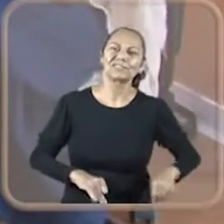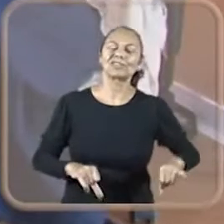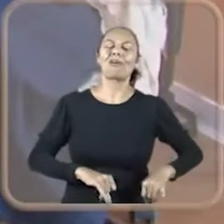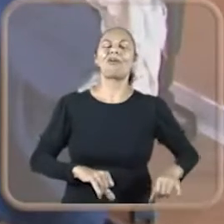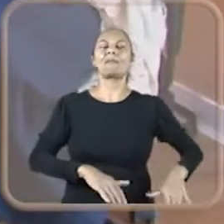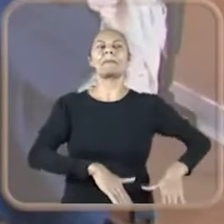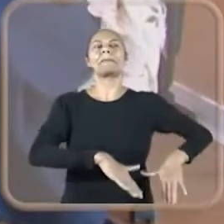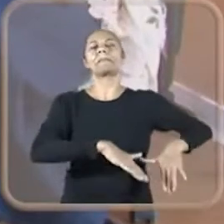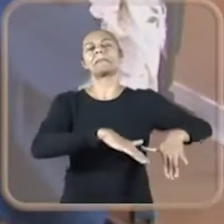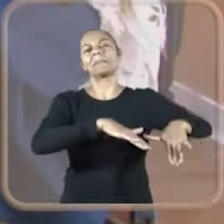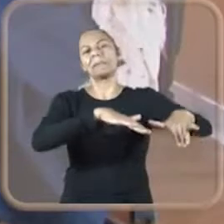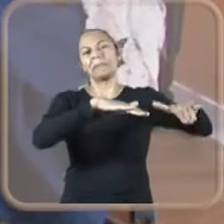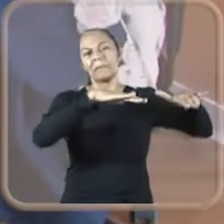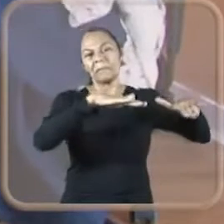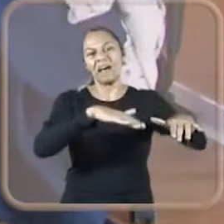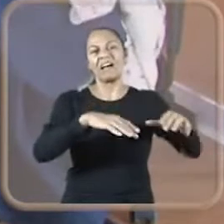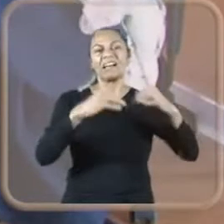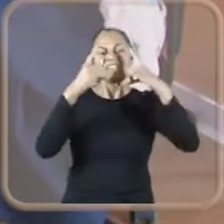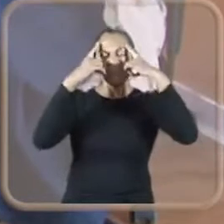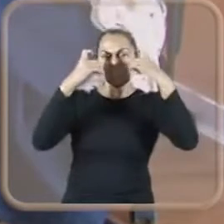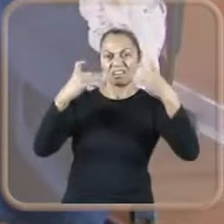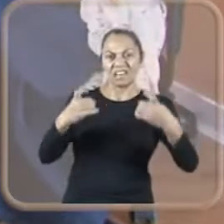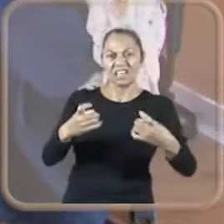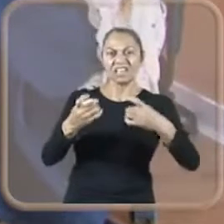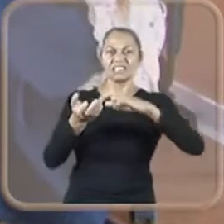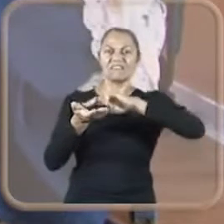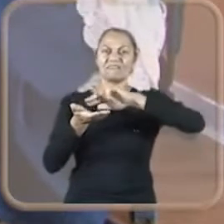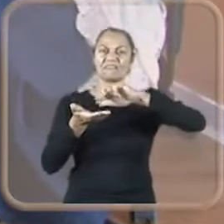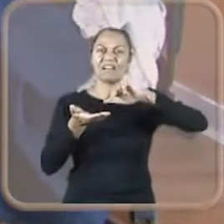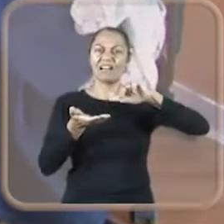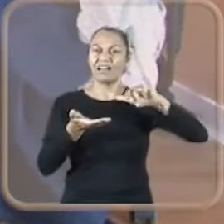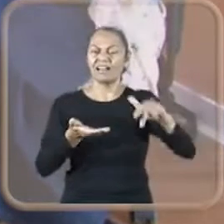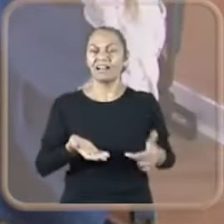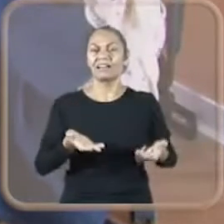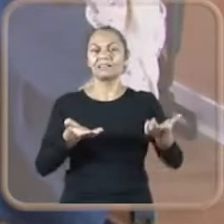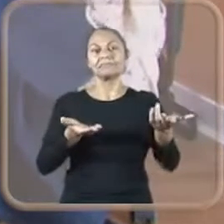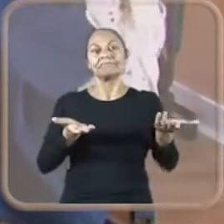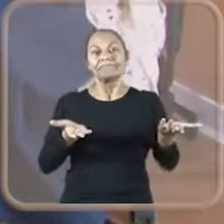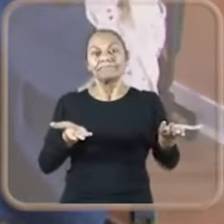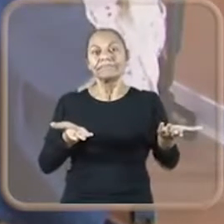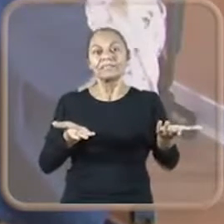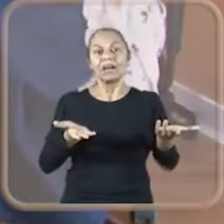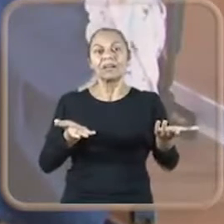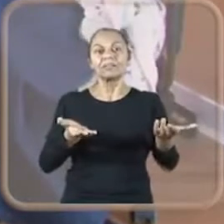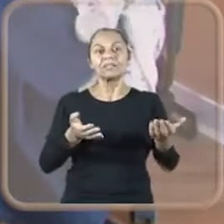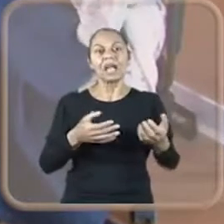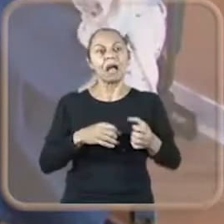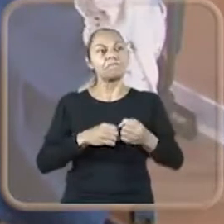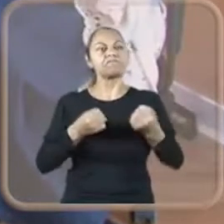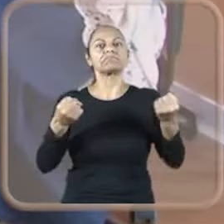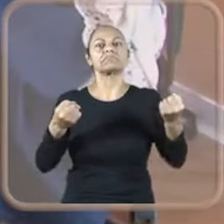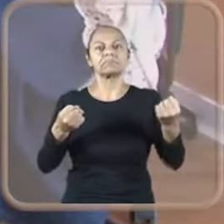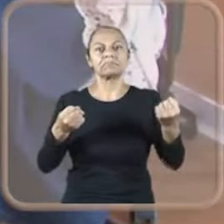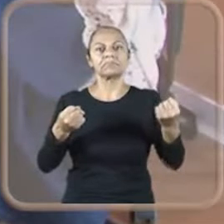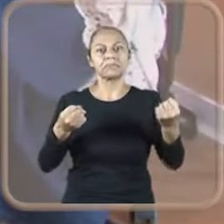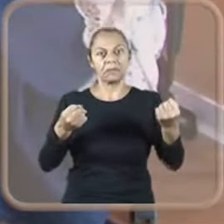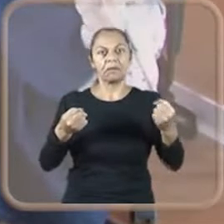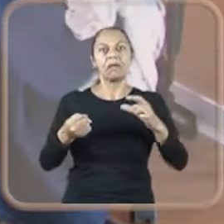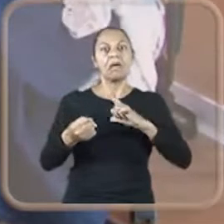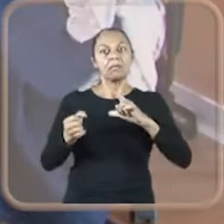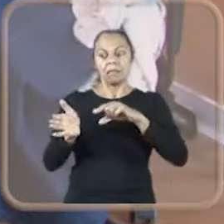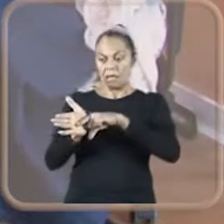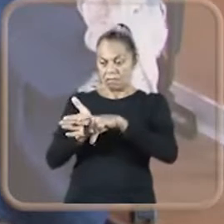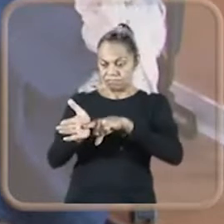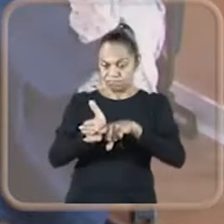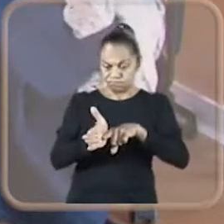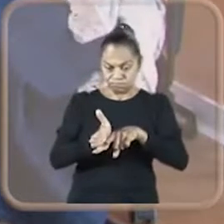trauma físico muito sério, ou vivem violências estruturais, geracionais, e eles reagem àquilo. O que